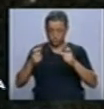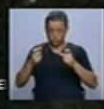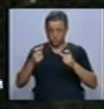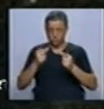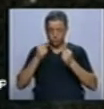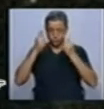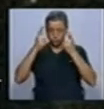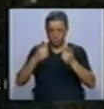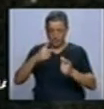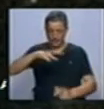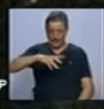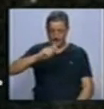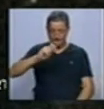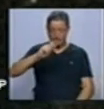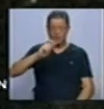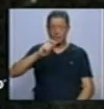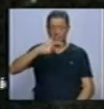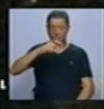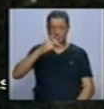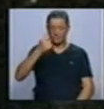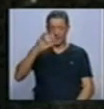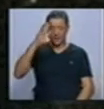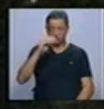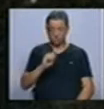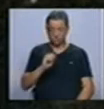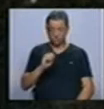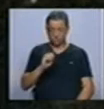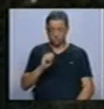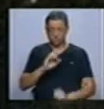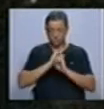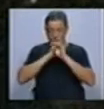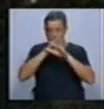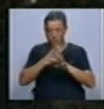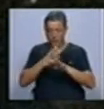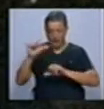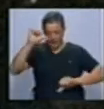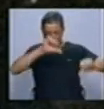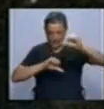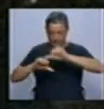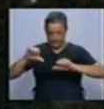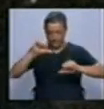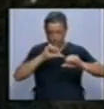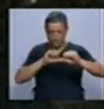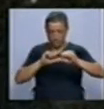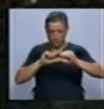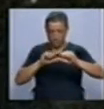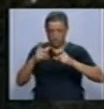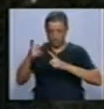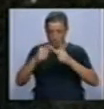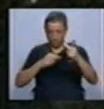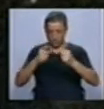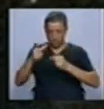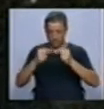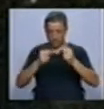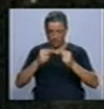mesmo nenhuns metais, e para os astrónomos poucos ou nenhuns metais é não encontrar elementos químicos acima do hélio, portanto, estrelas puramente